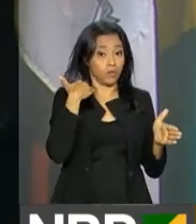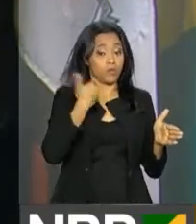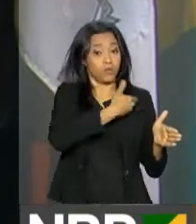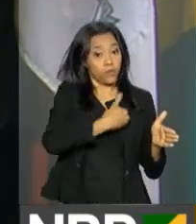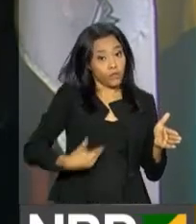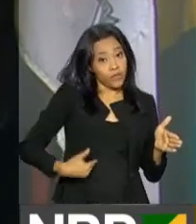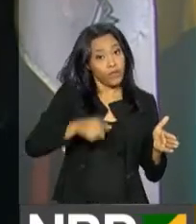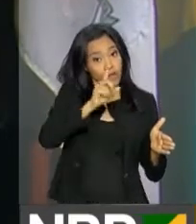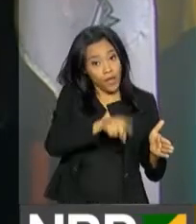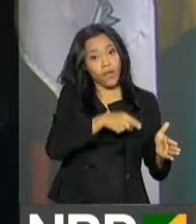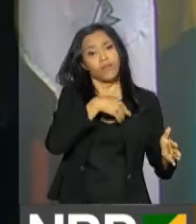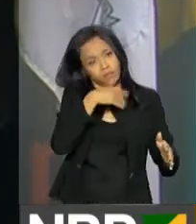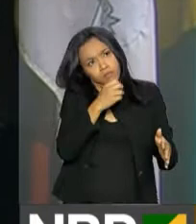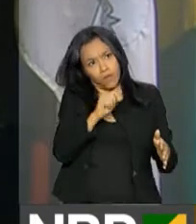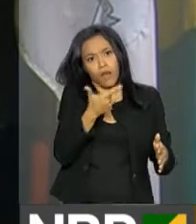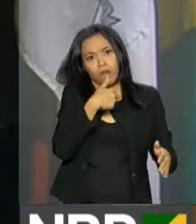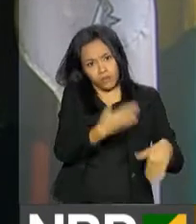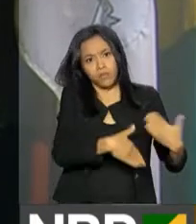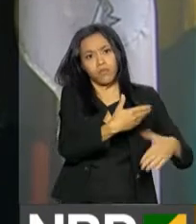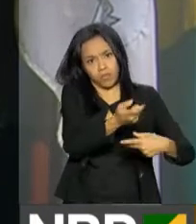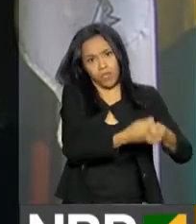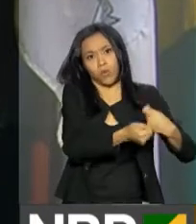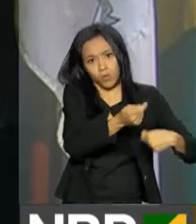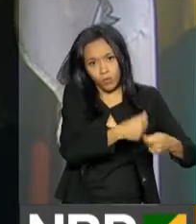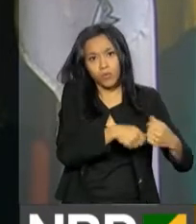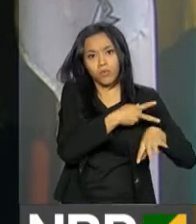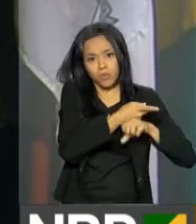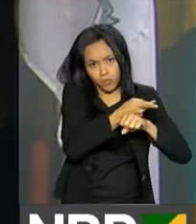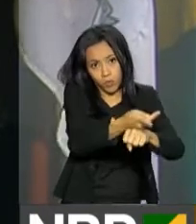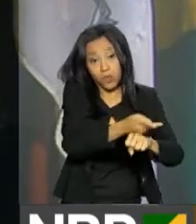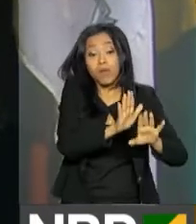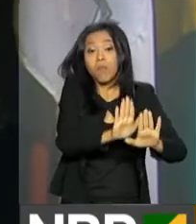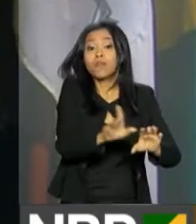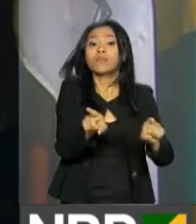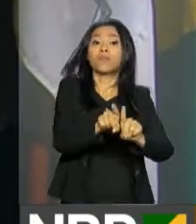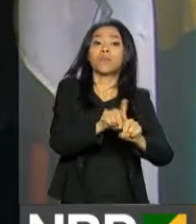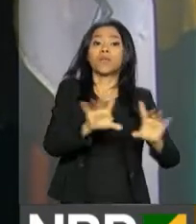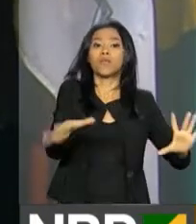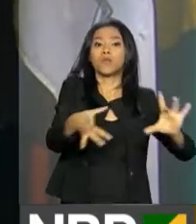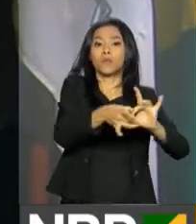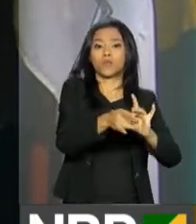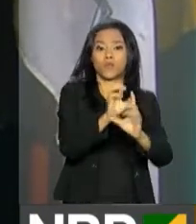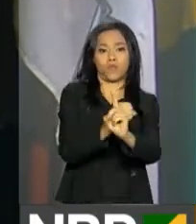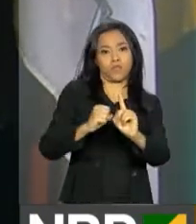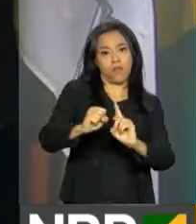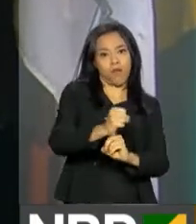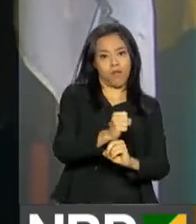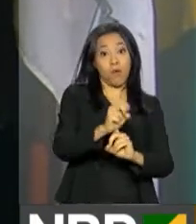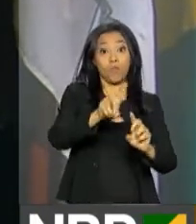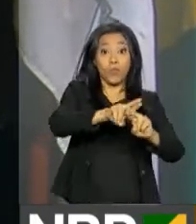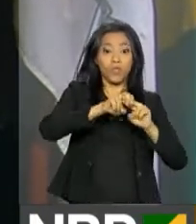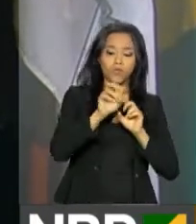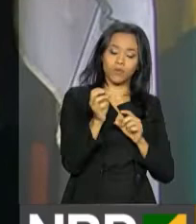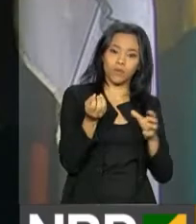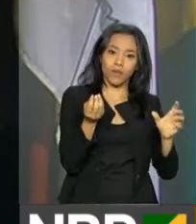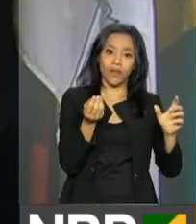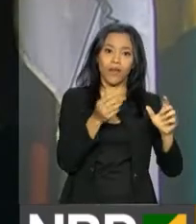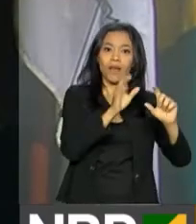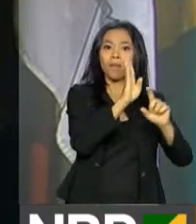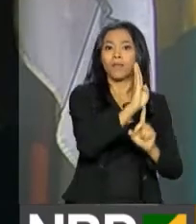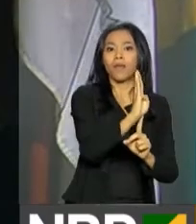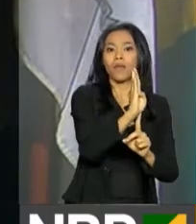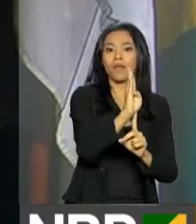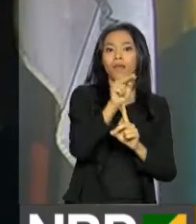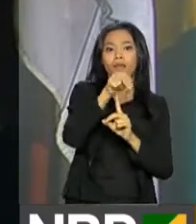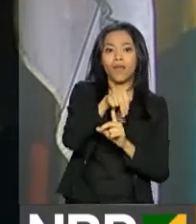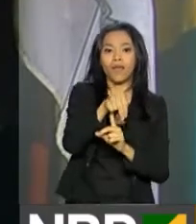desenvolvimento econômico do país que eles também perseguem mas devem perseguir a questão social por isso é que o oeste do bnds que nunca